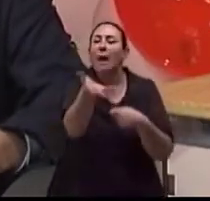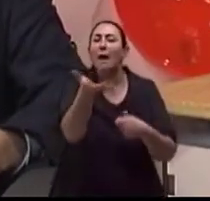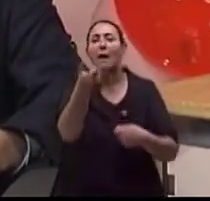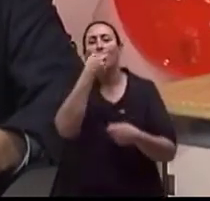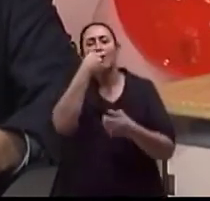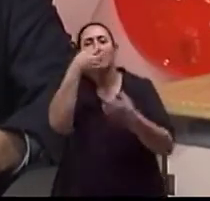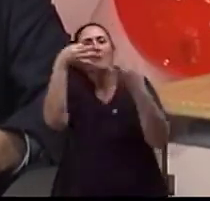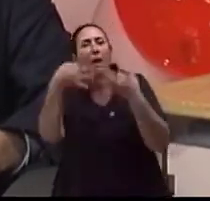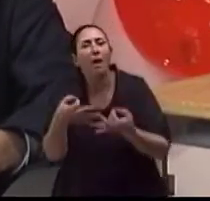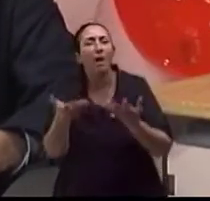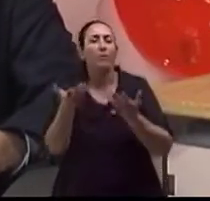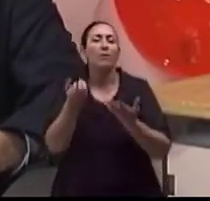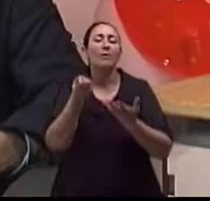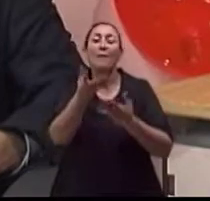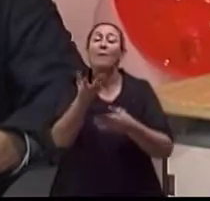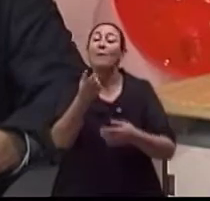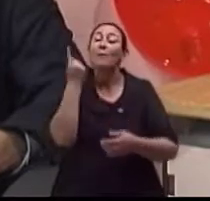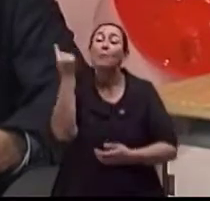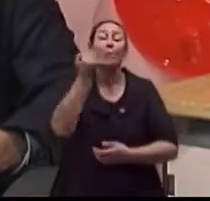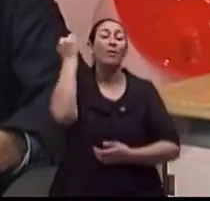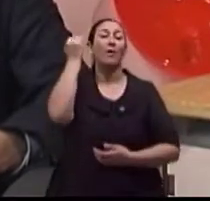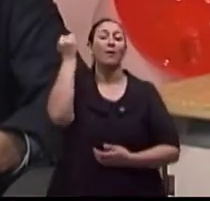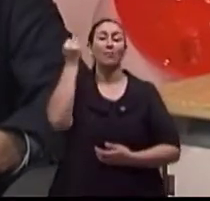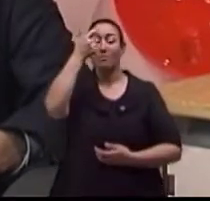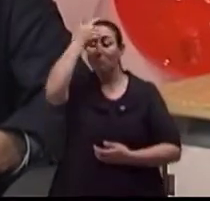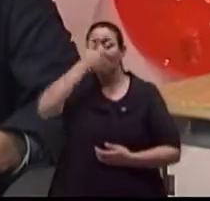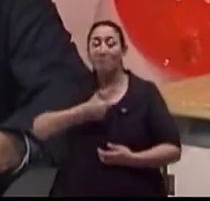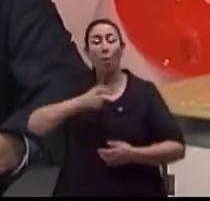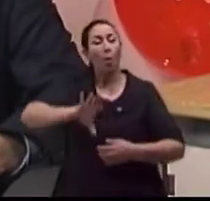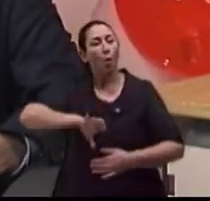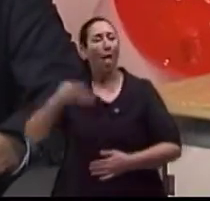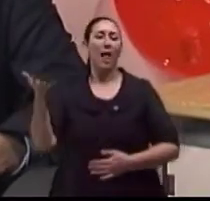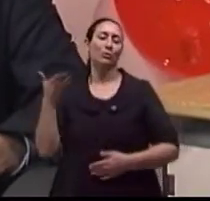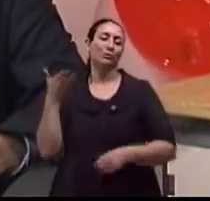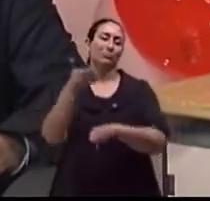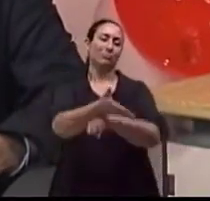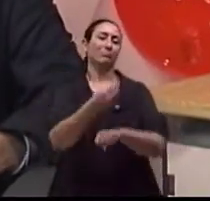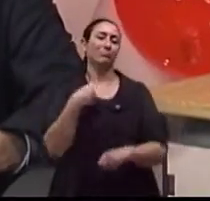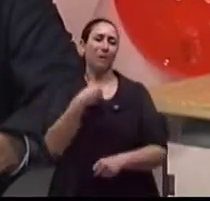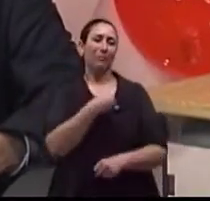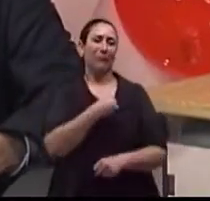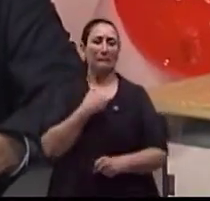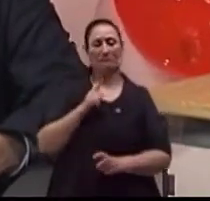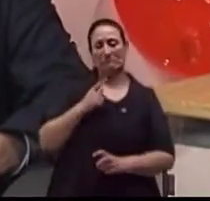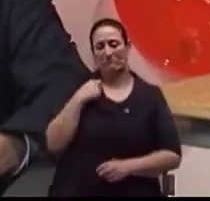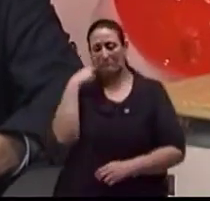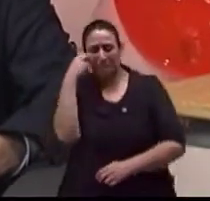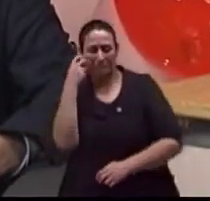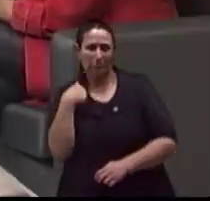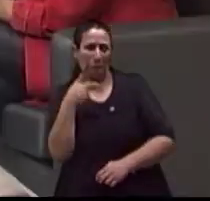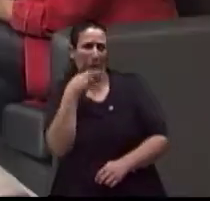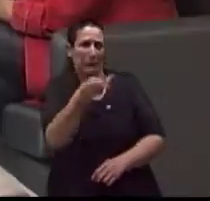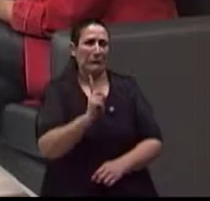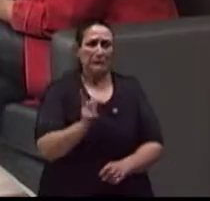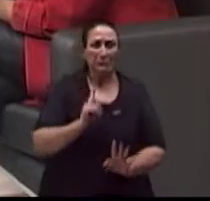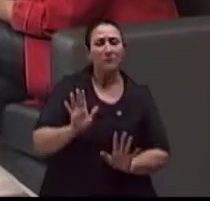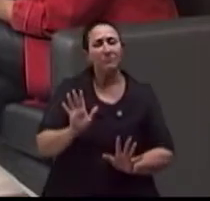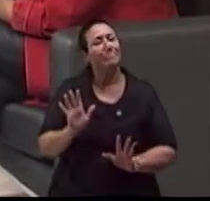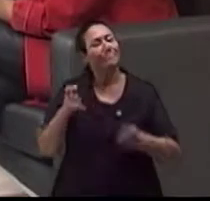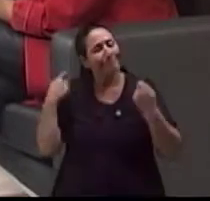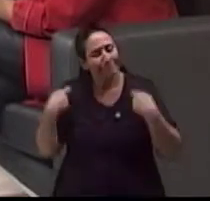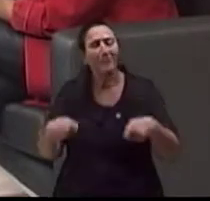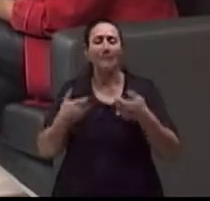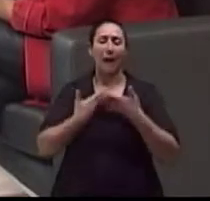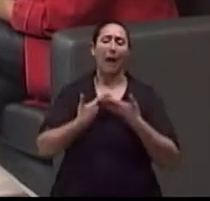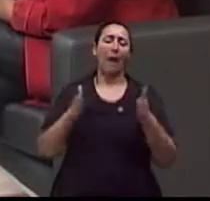pessoa o importante é dar o primeiro passo aí procurar ter coragem de ir lá procurar o atendimento e poder falar sobre sua sexualidade que